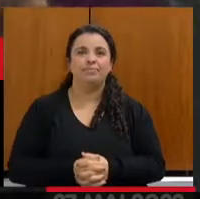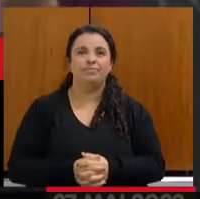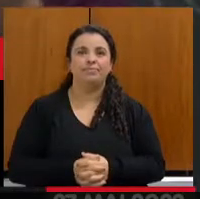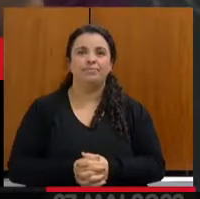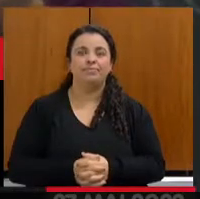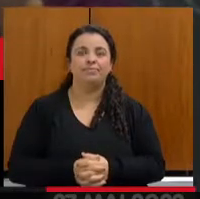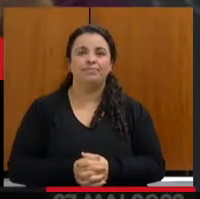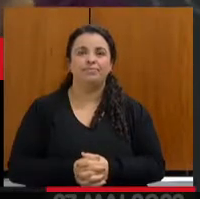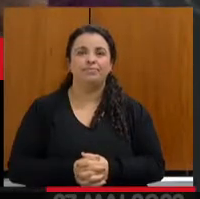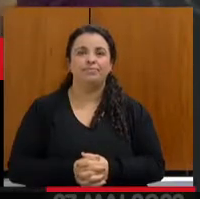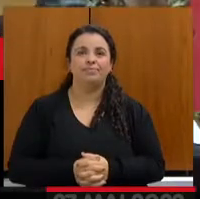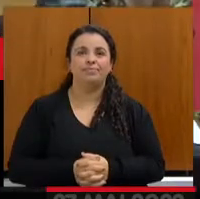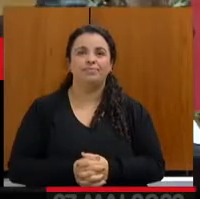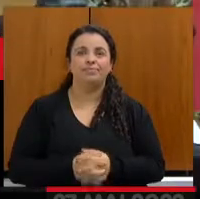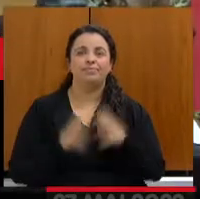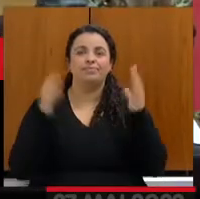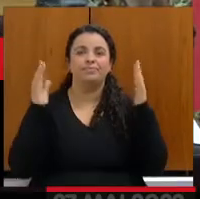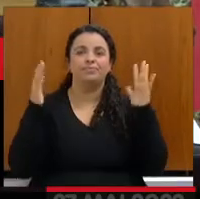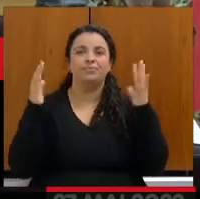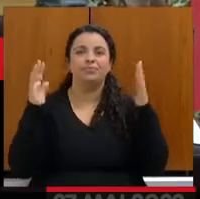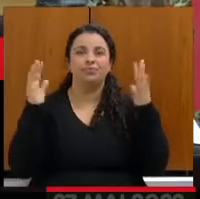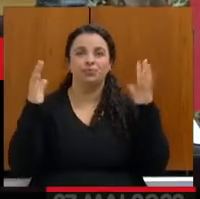E aí